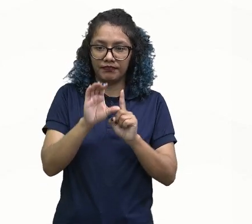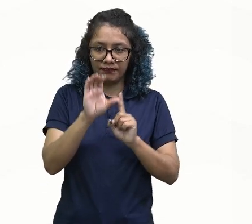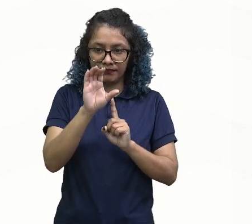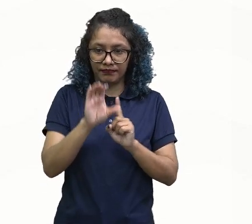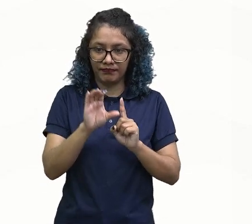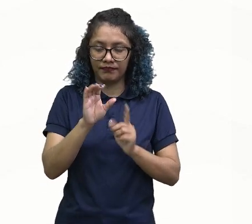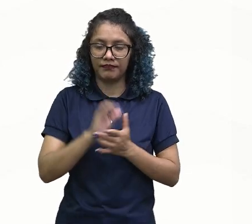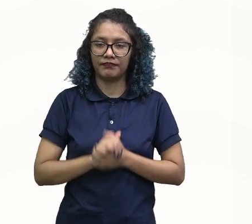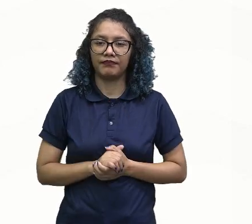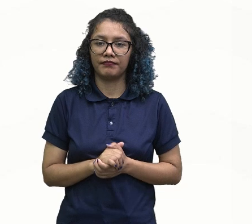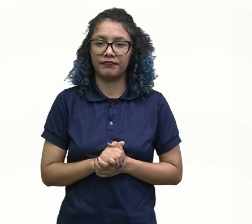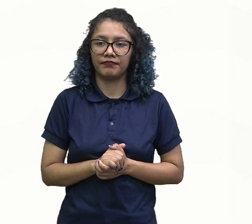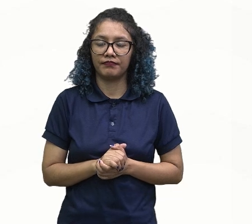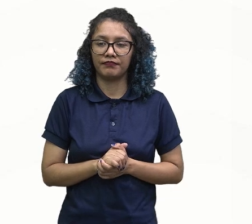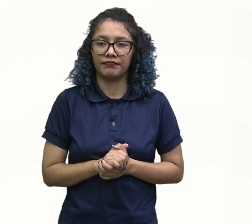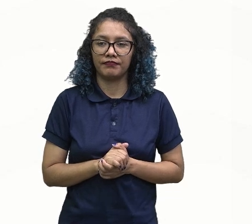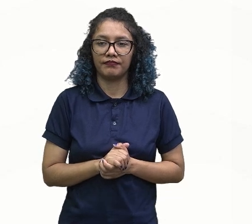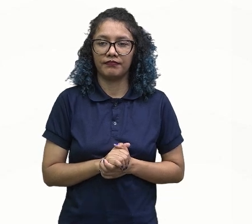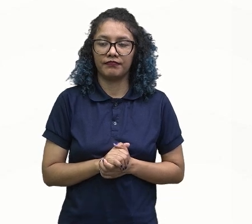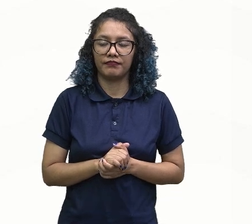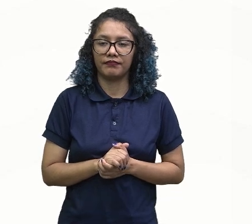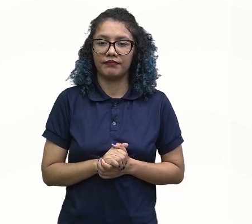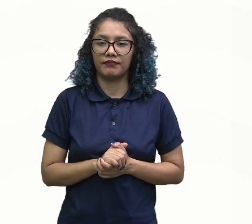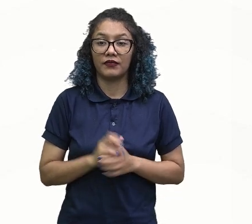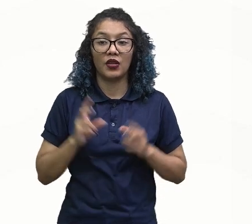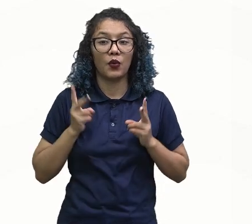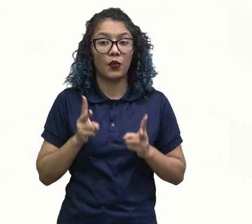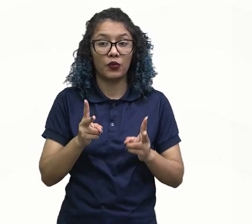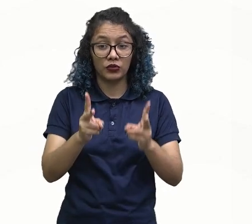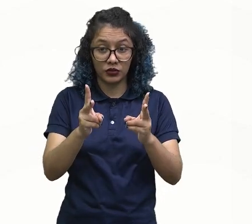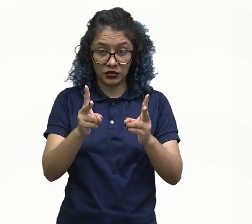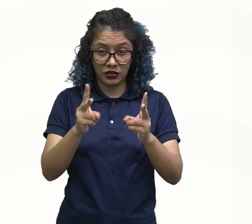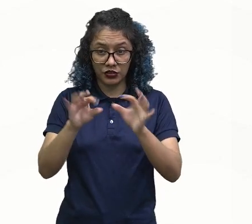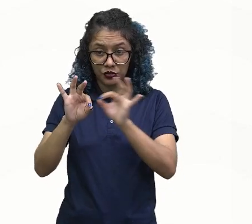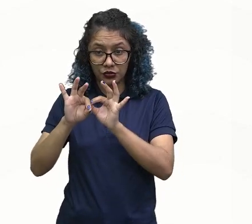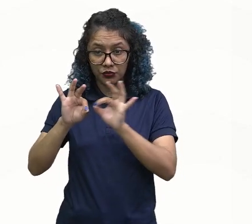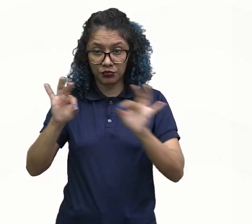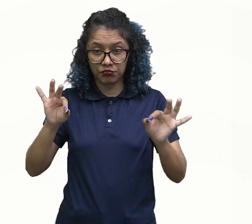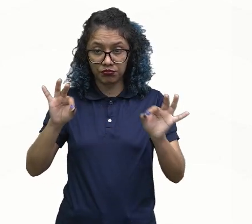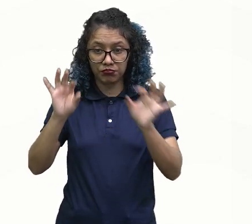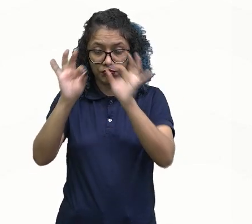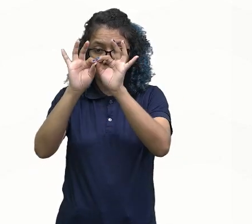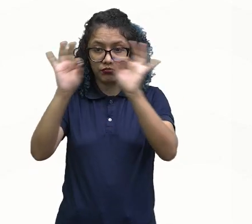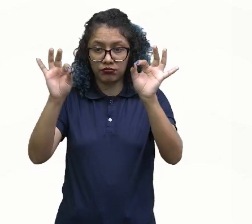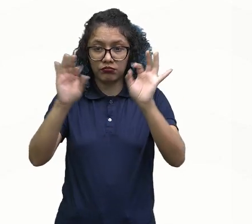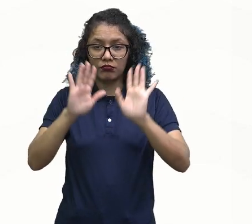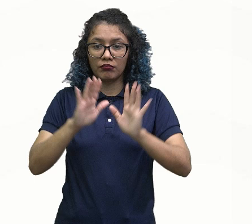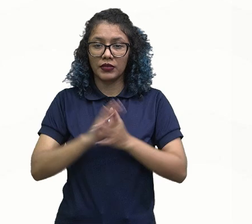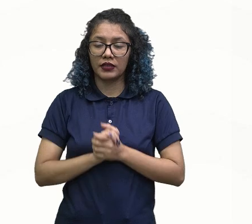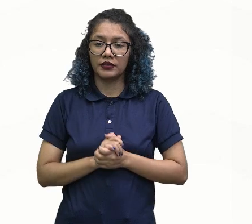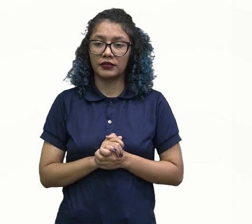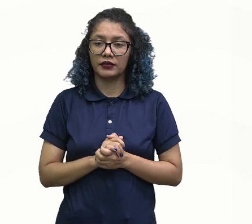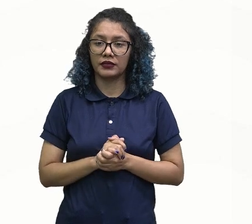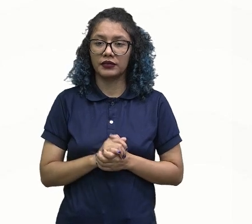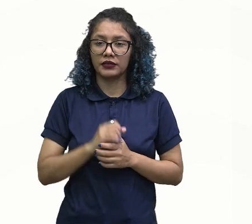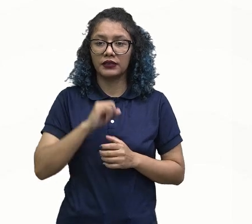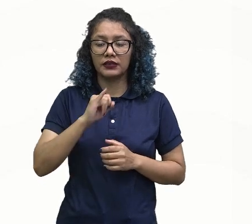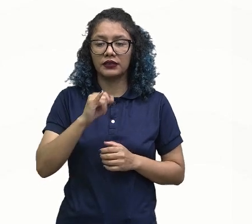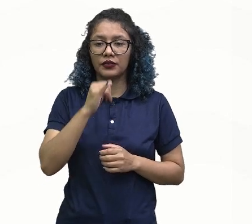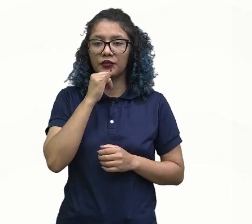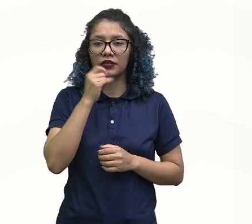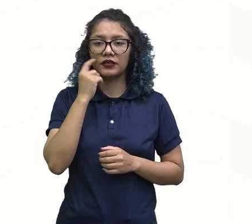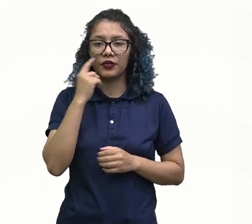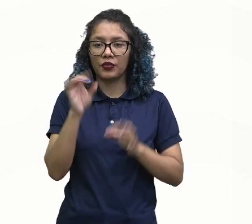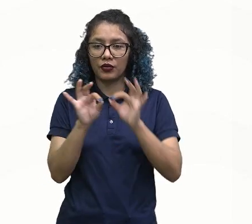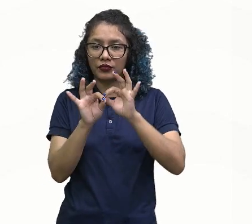Então, aqui, ó, tá constante. Tá vendo? À medida que eu estou subindo, então se eu pegar este valor aqui,